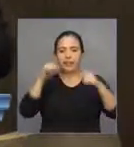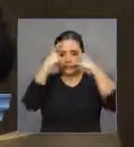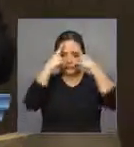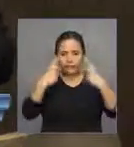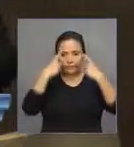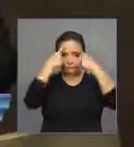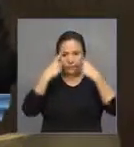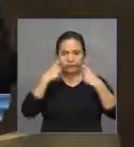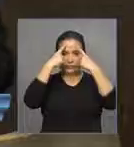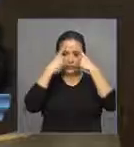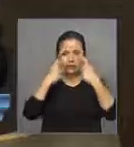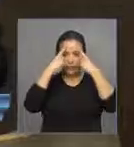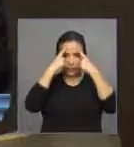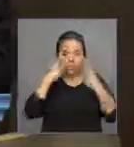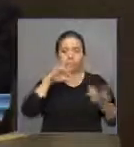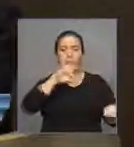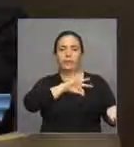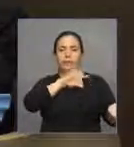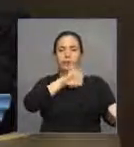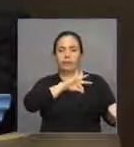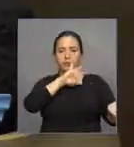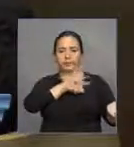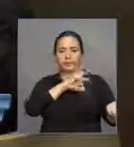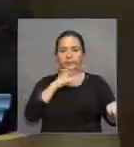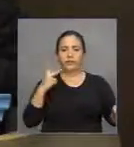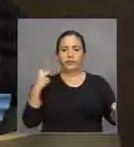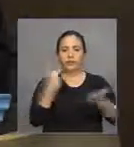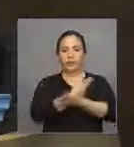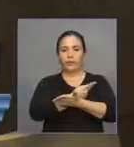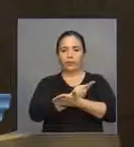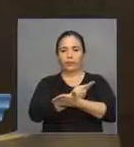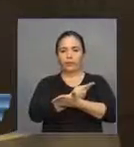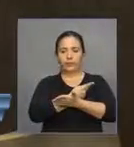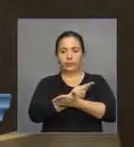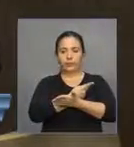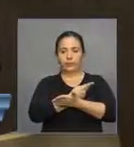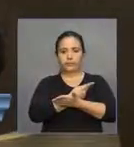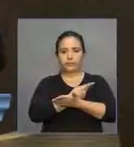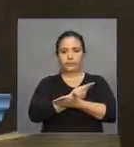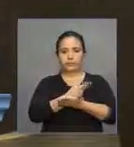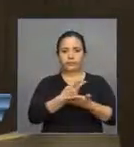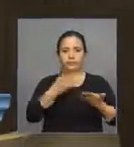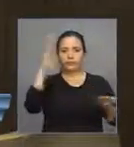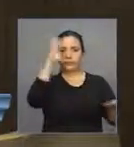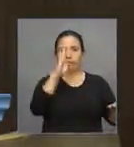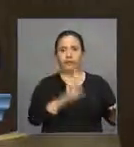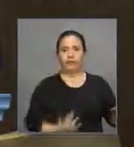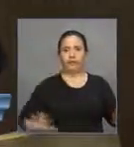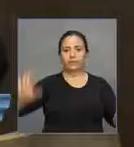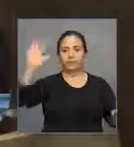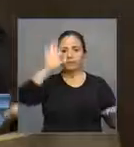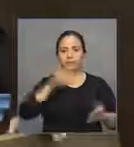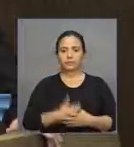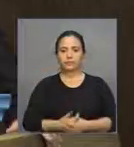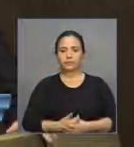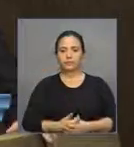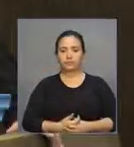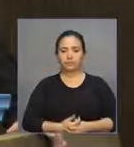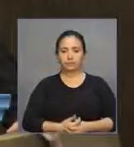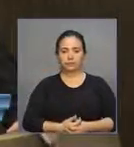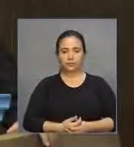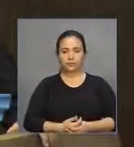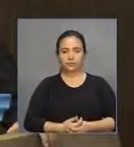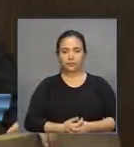serem condenados em segunda instância na justiça. O parlamentar acredita que, se isso não ocorrer, muitos delinquentes